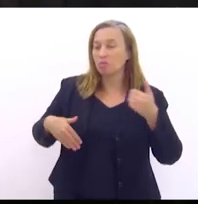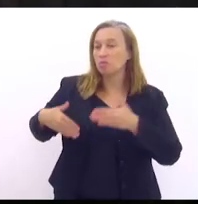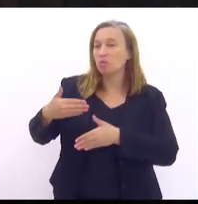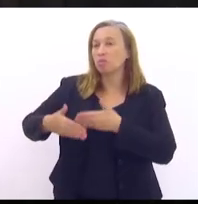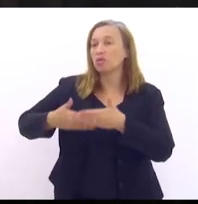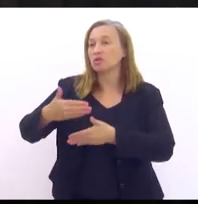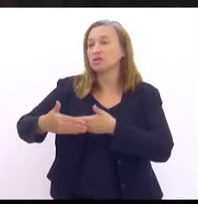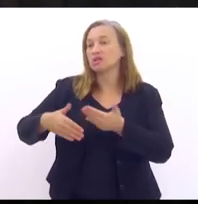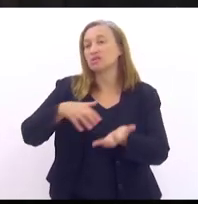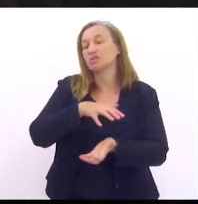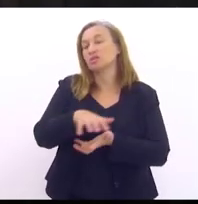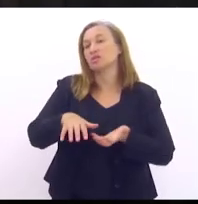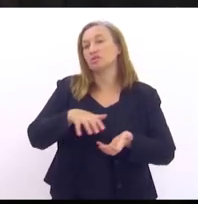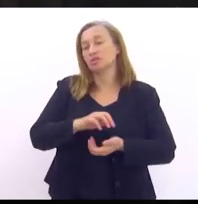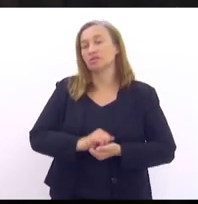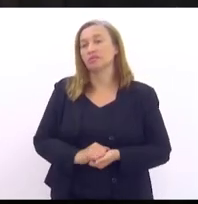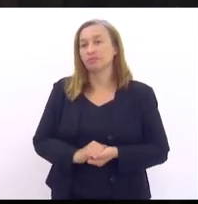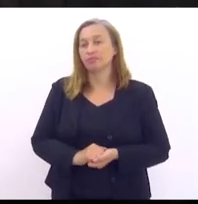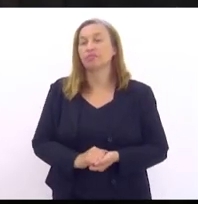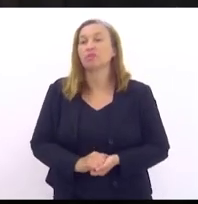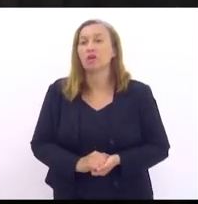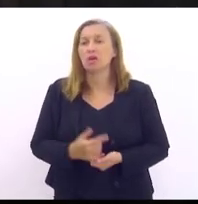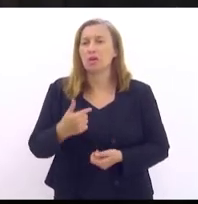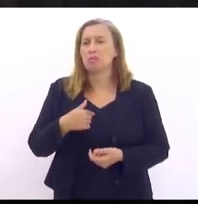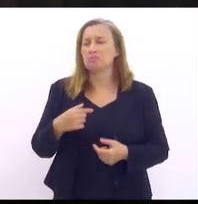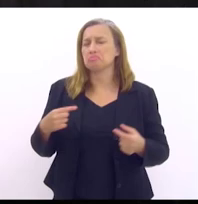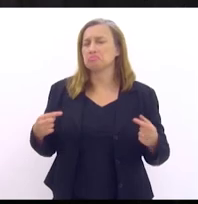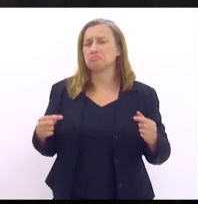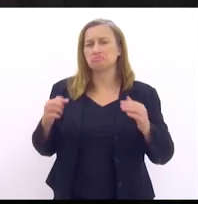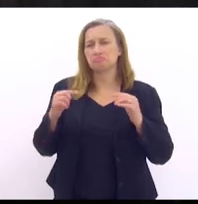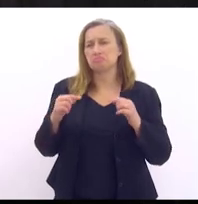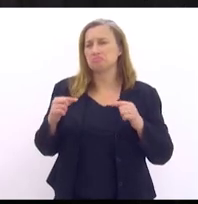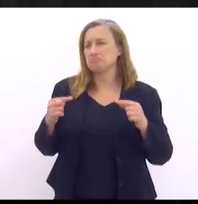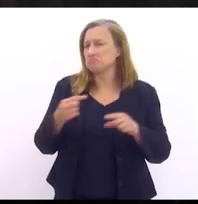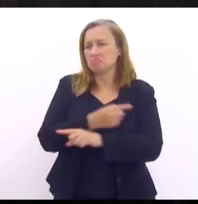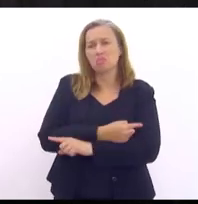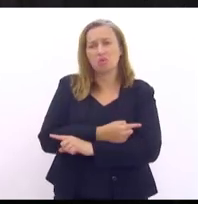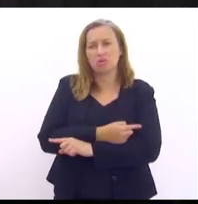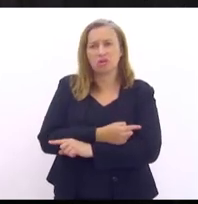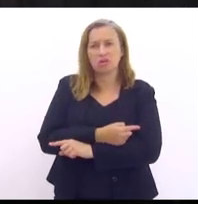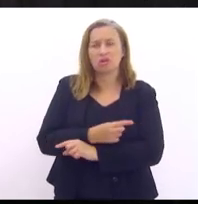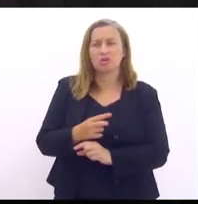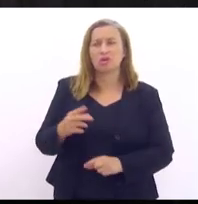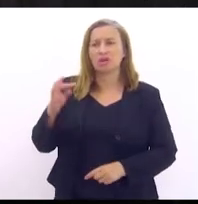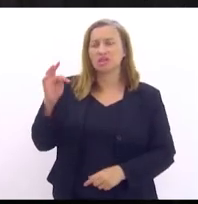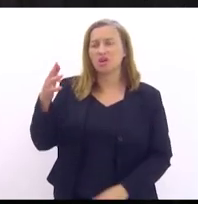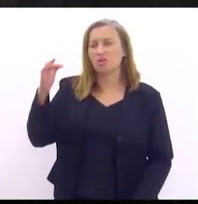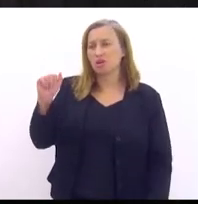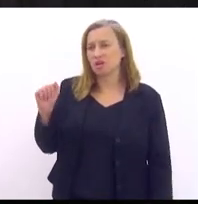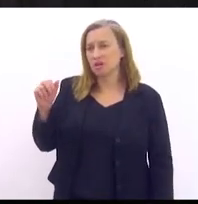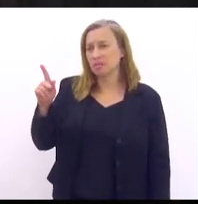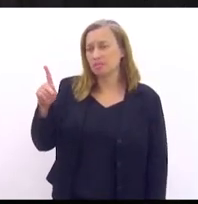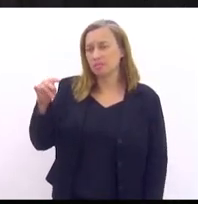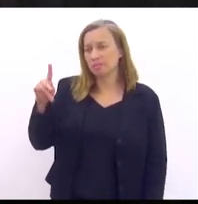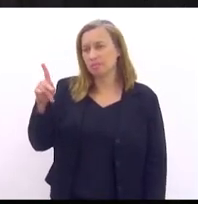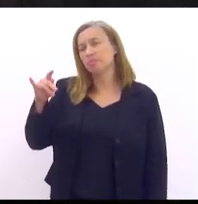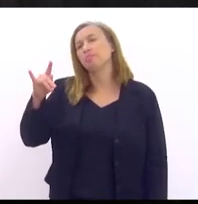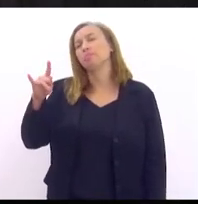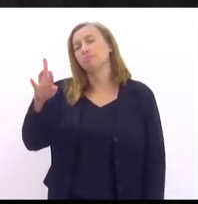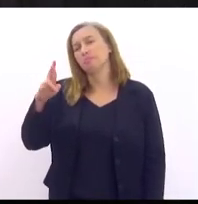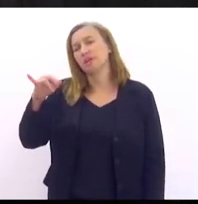processo revolucionário. E eu nunca concordei com a teoria aprista, nem quanto fui revolucionário.